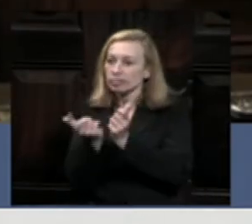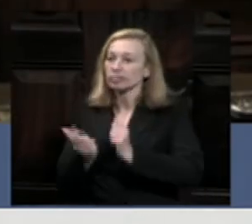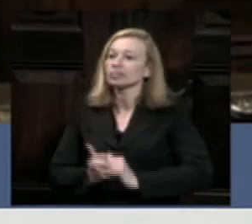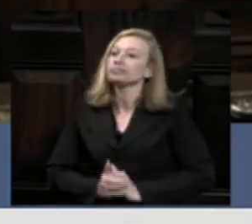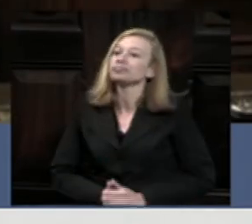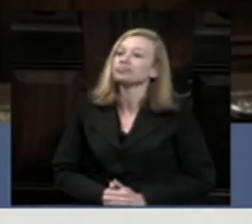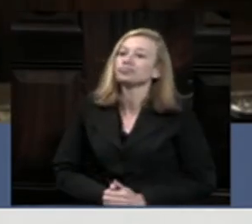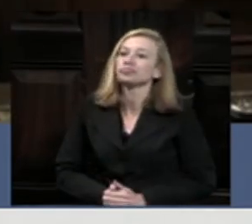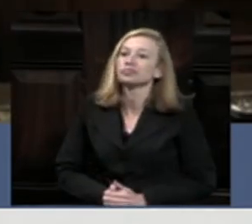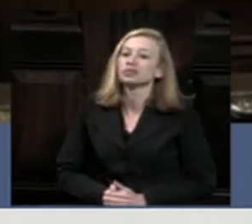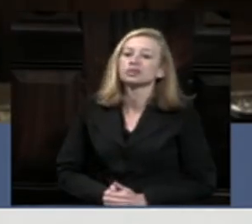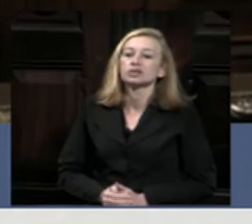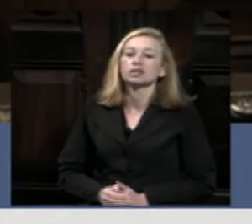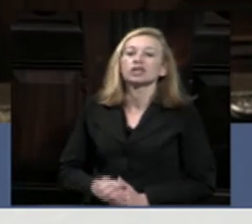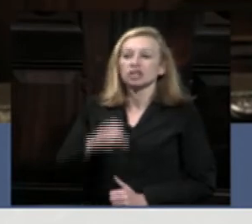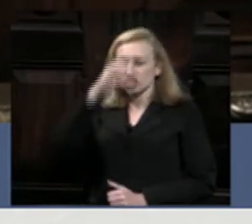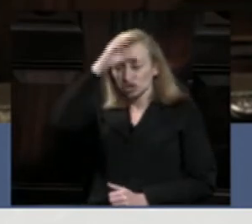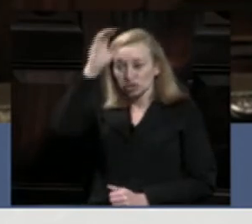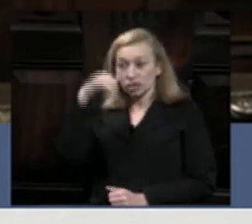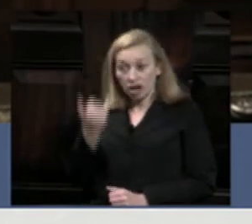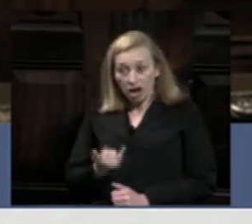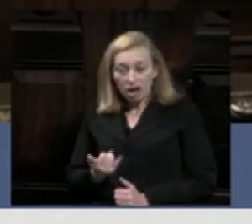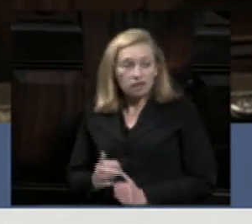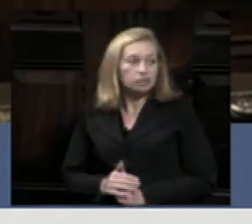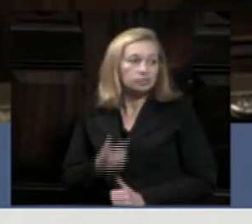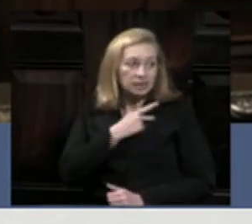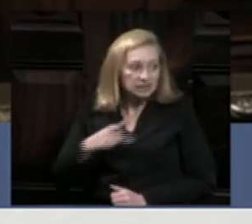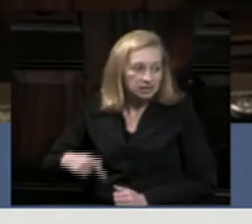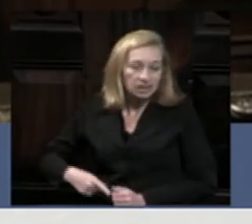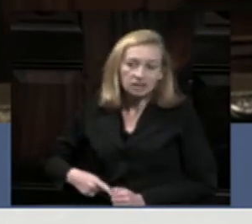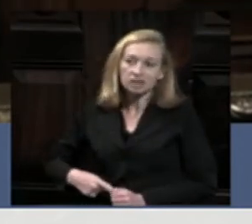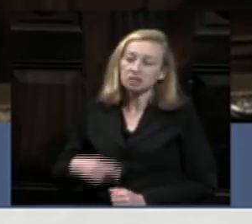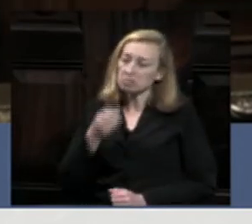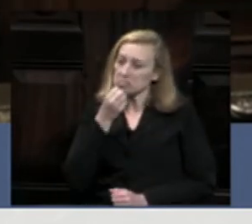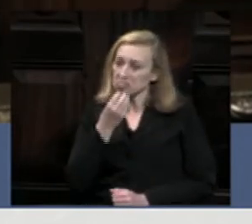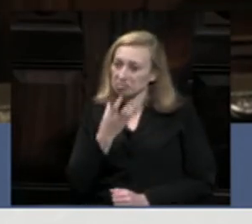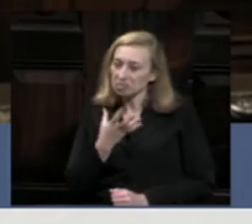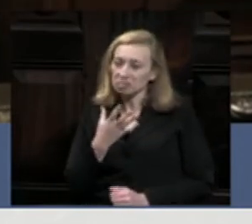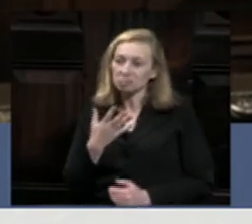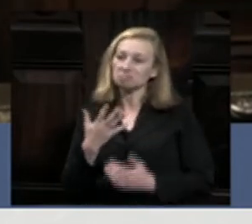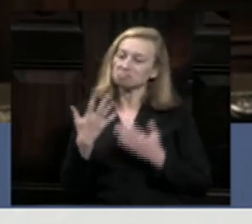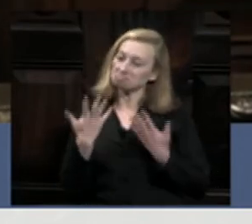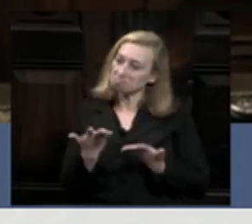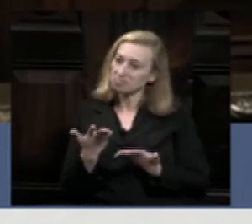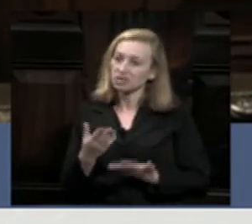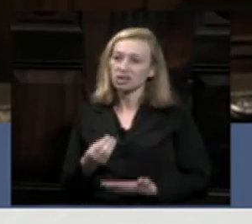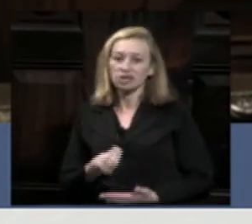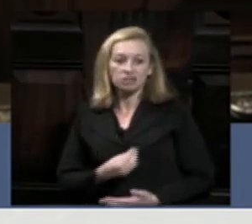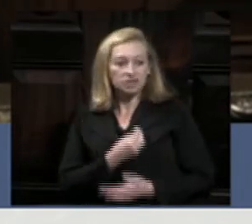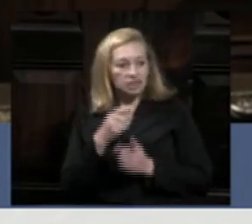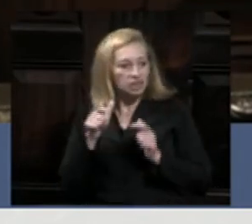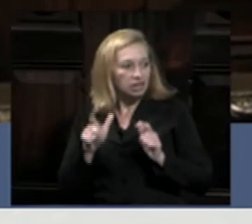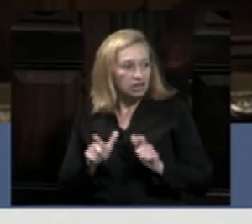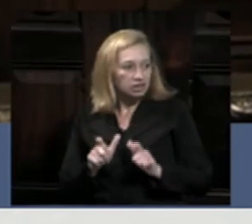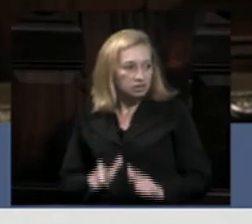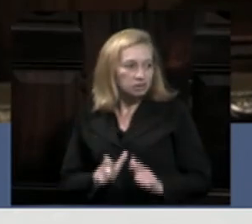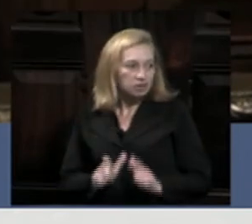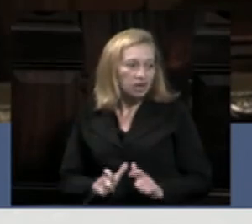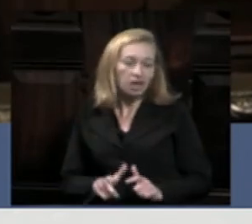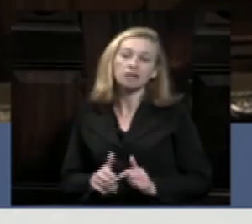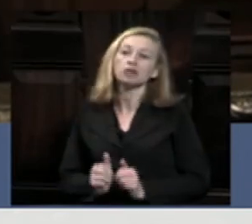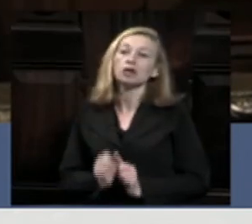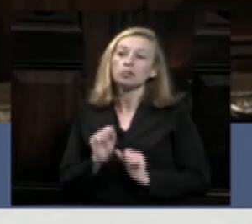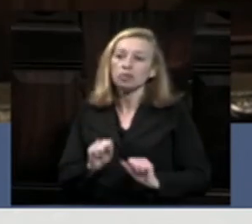presidente Tio Carlos, dizer que é uma honra muito grande participar do expediente final,